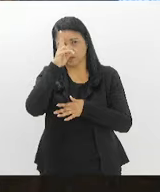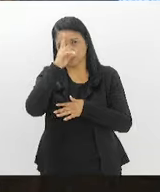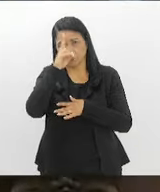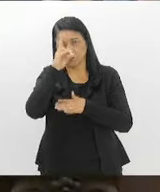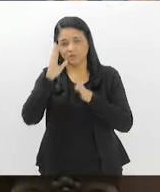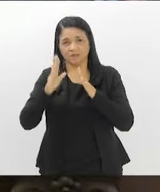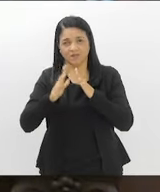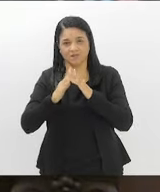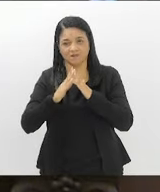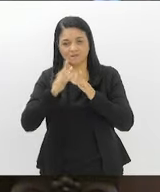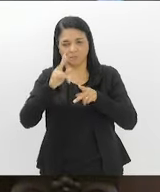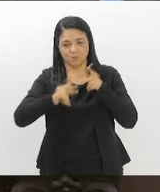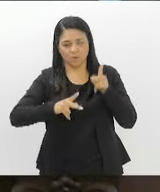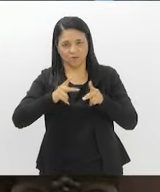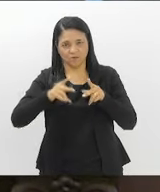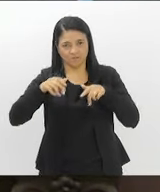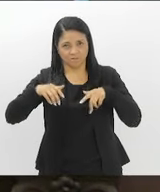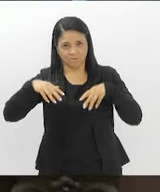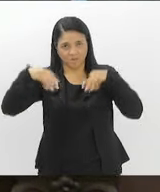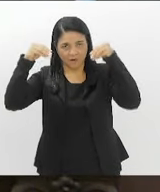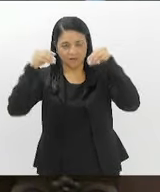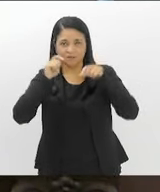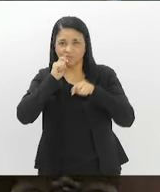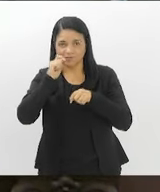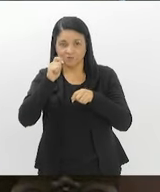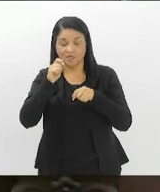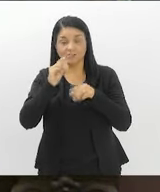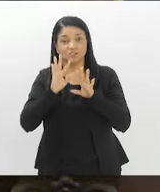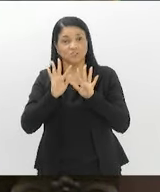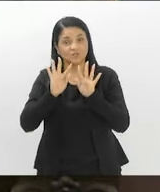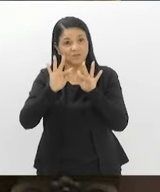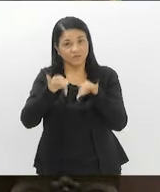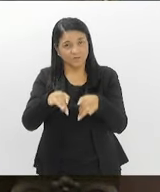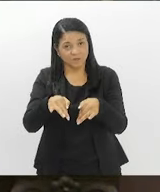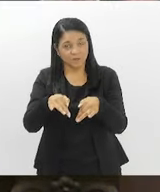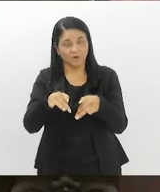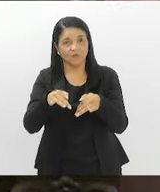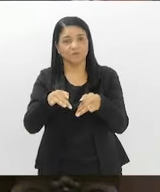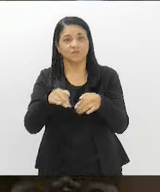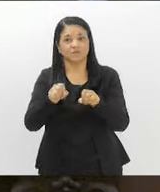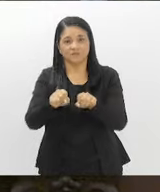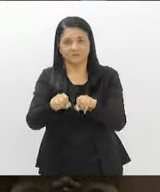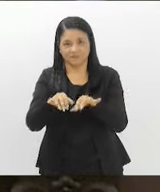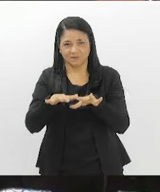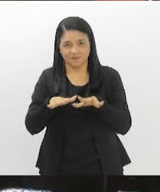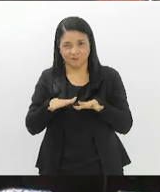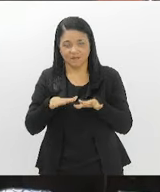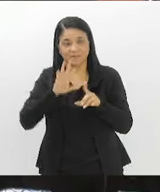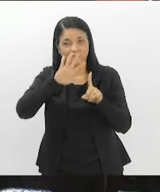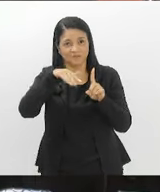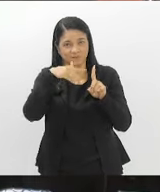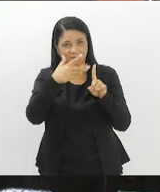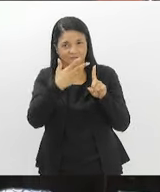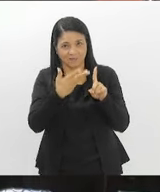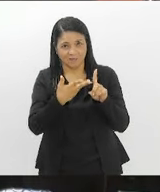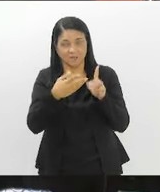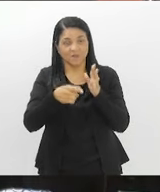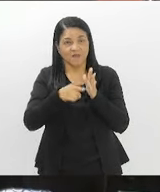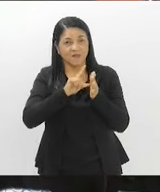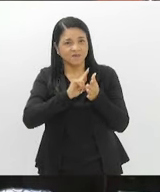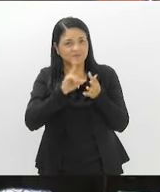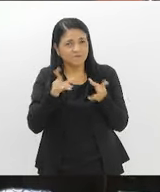Povo. Nós estamos chegando ao final da nossa sessão solene, mas antes de